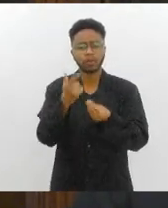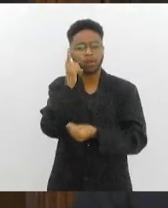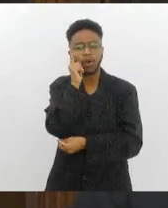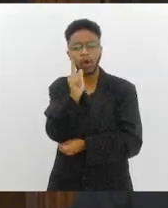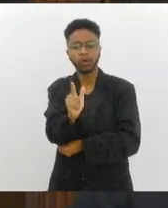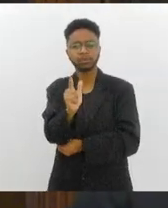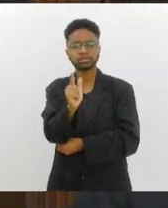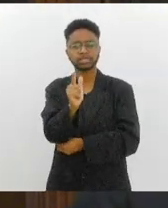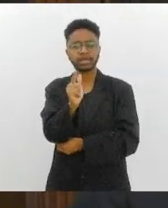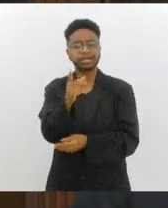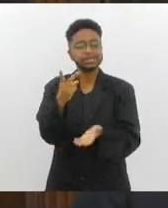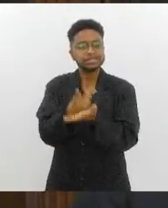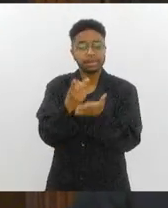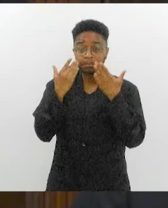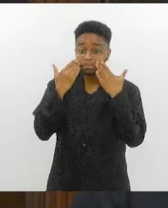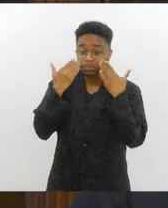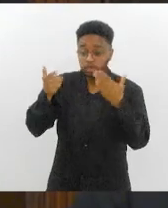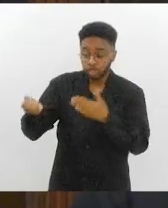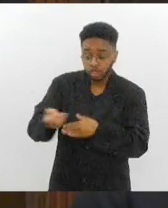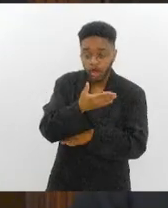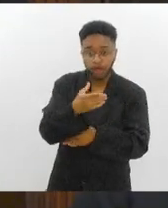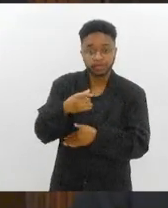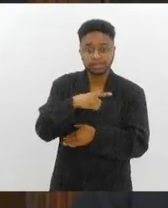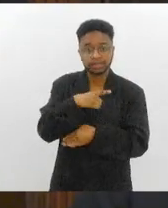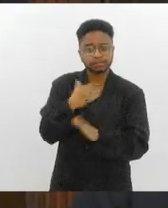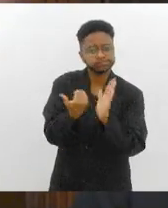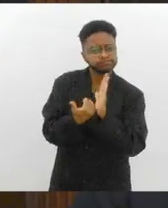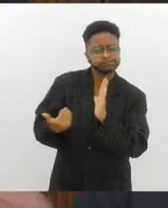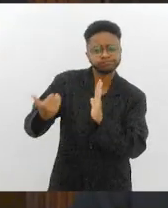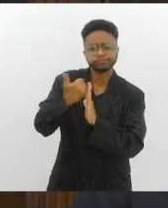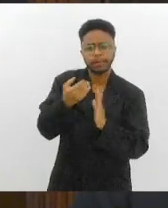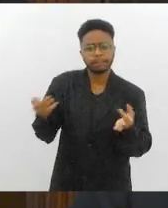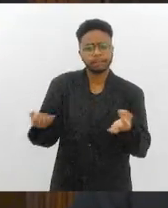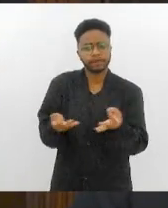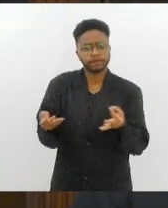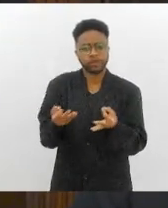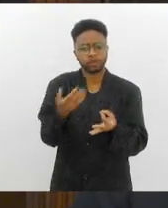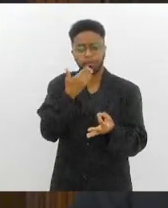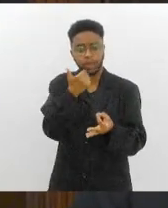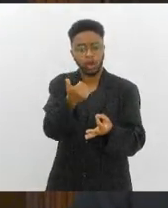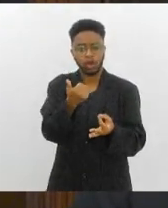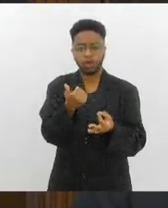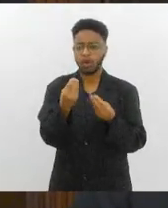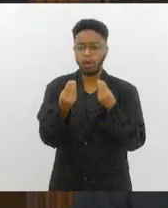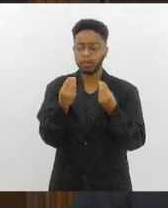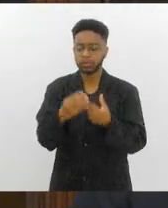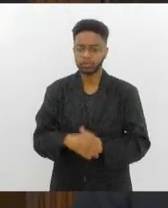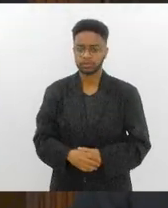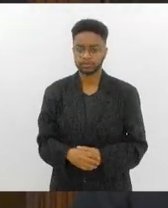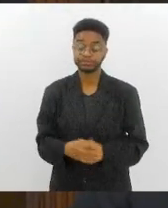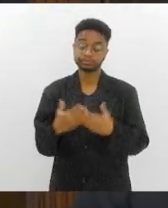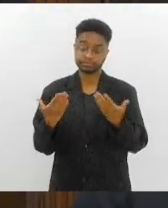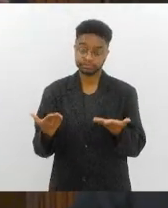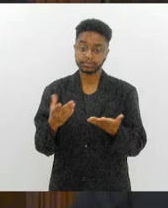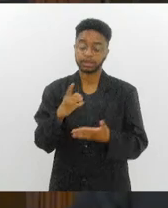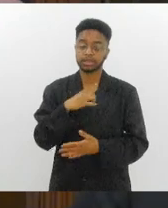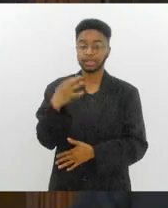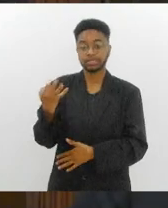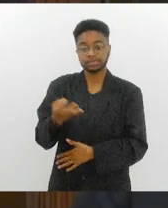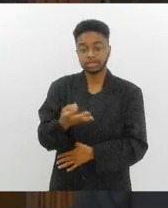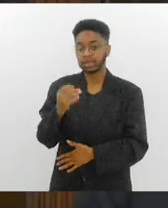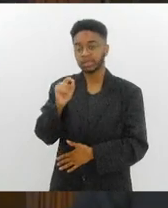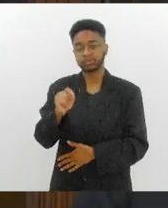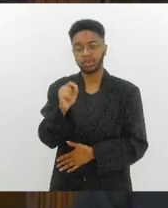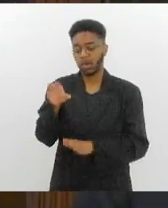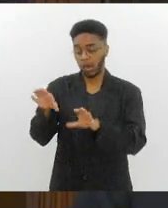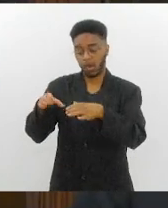a cada edição, a cada espetáculo, se superar e entregar ainda melhor? Então, a gente tem a certeza de que a companhia é